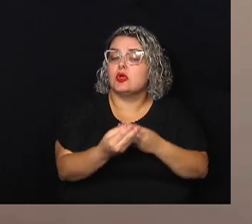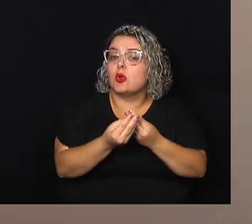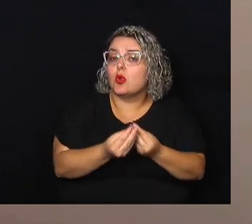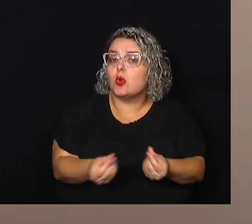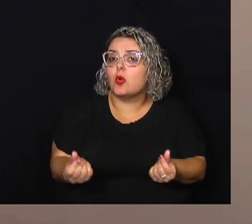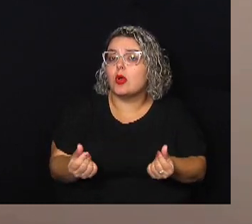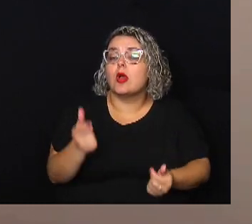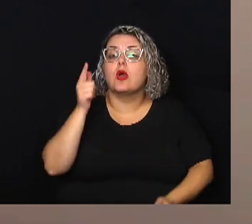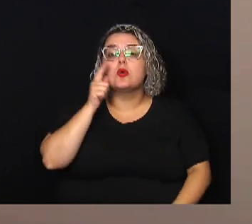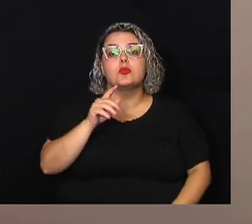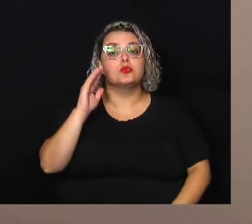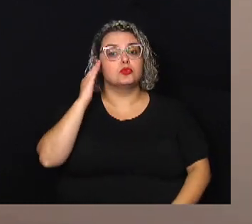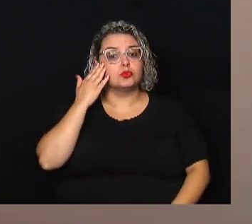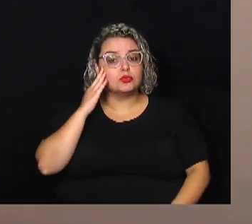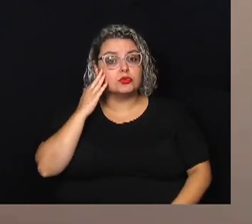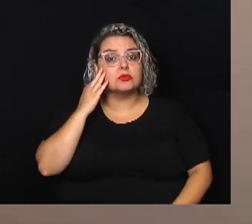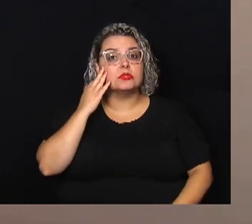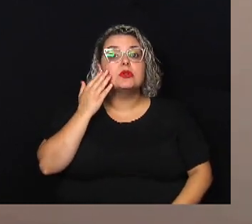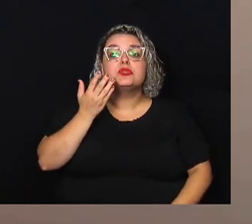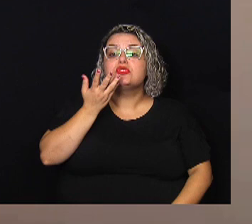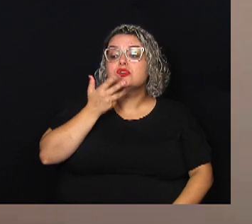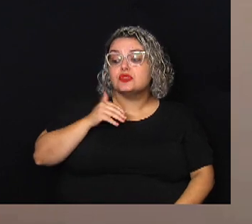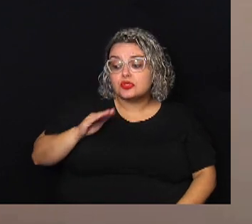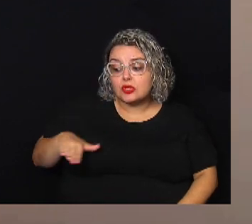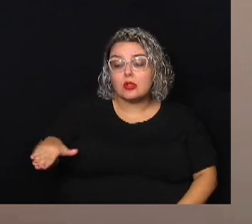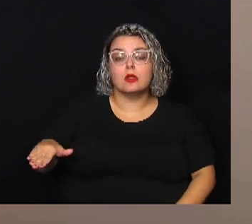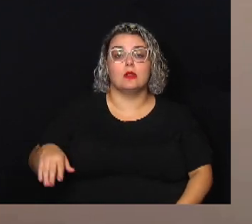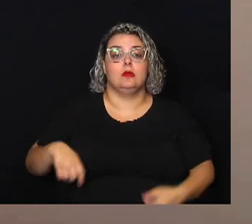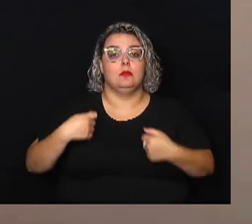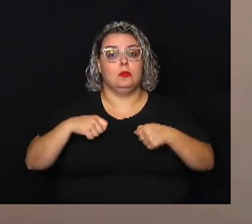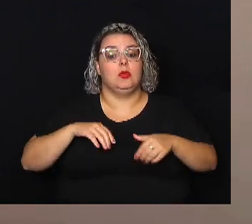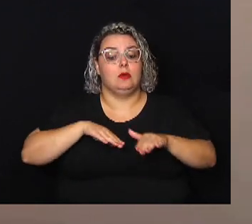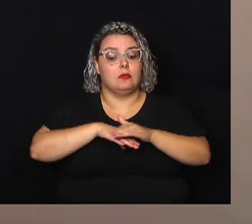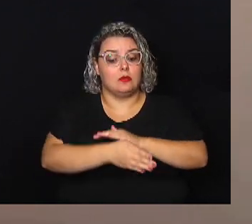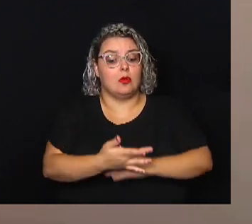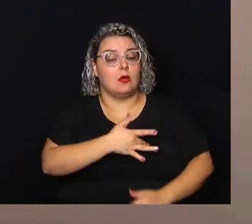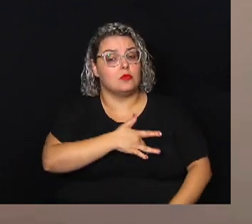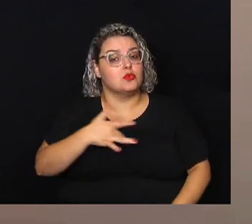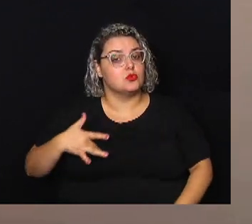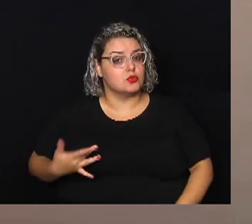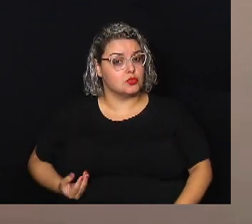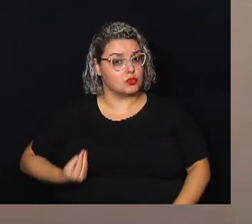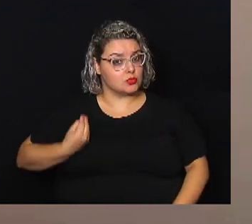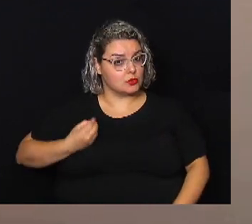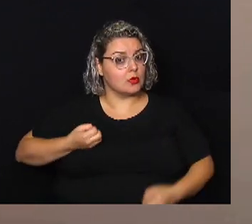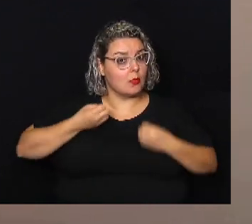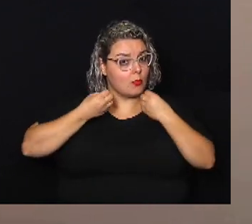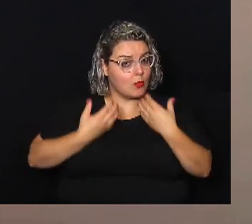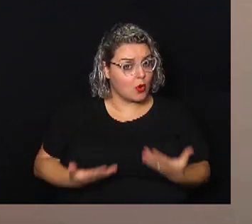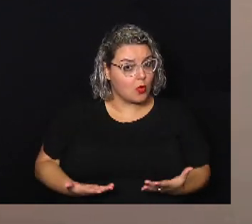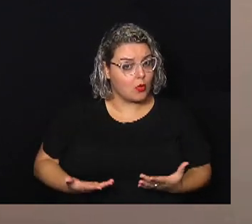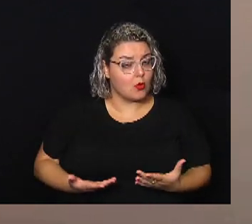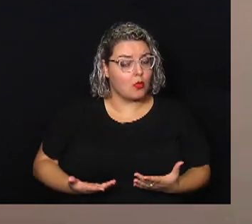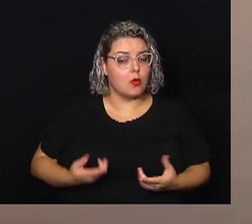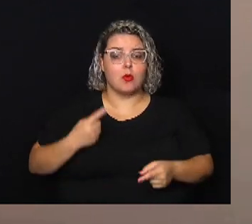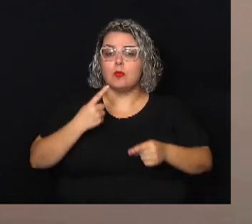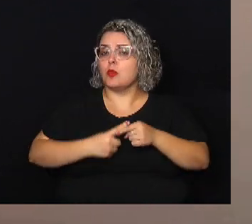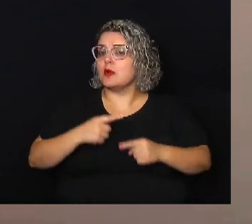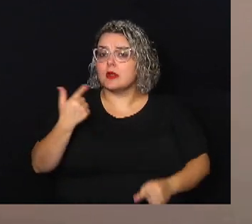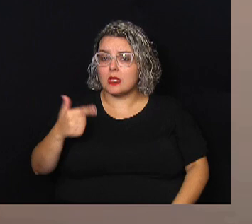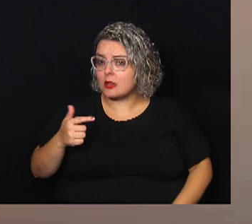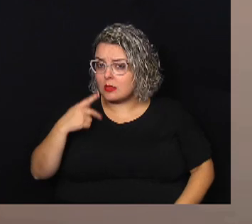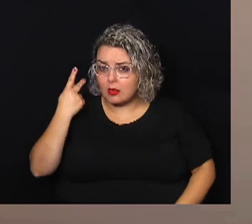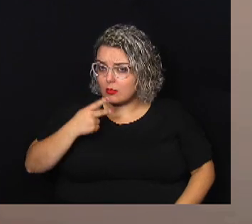consiga entender desde jovem que ele precisa ter hábitos de vida saudáveis. por que nós não temos políticas públicas